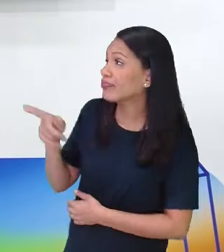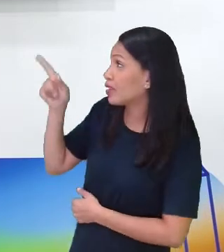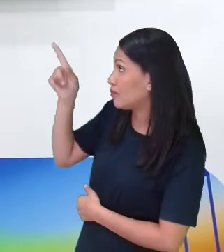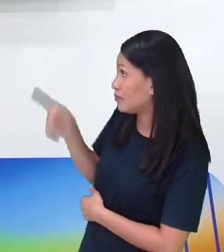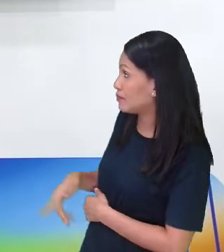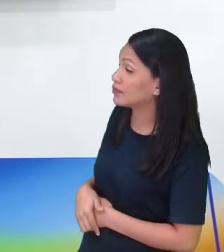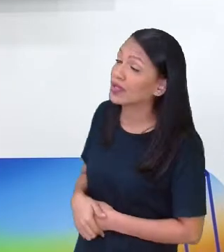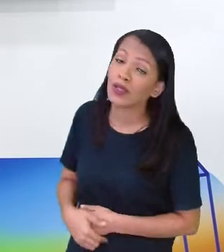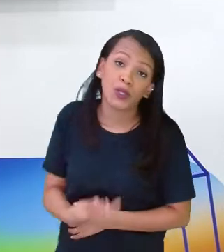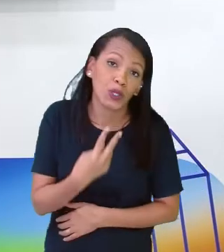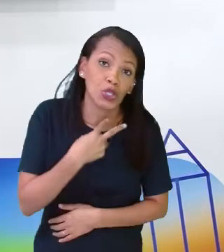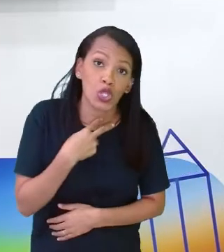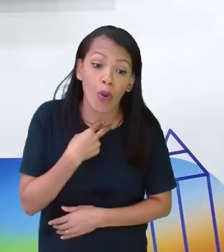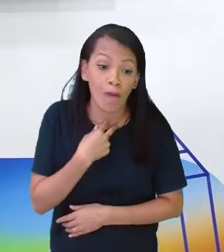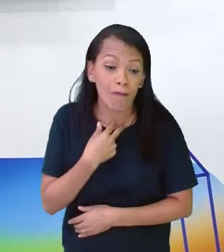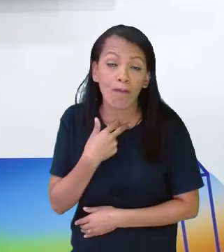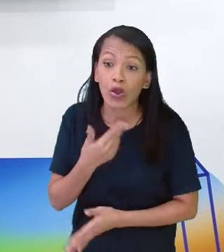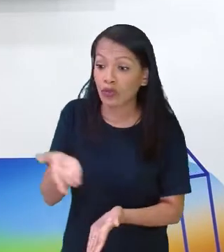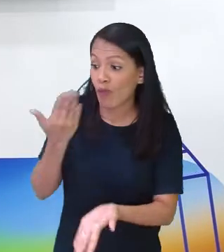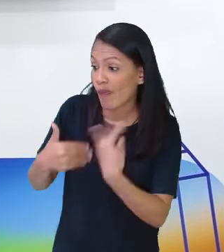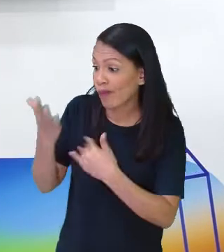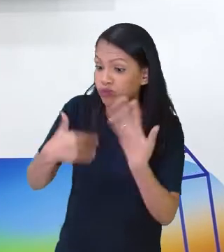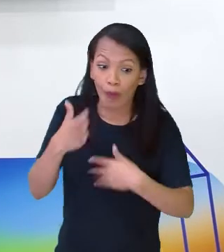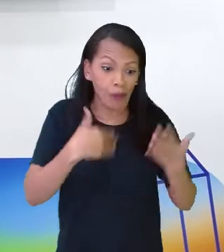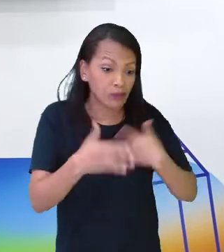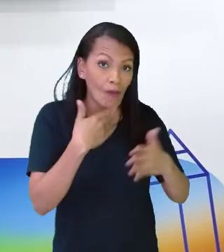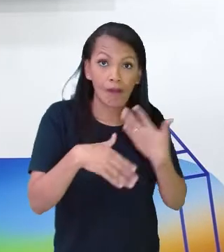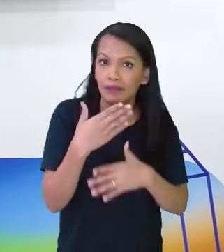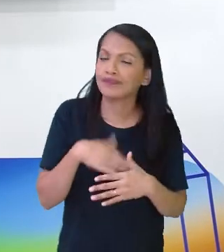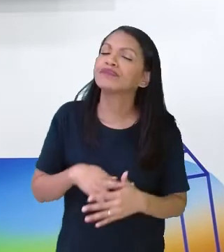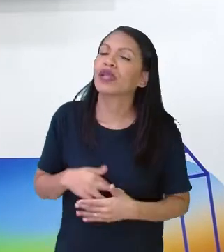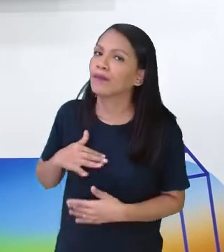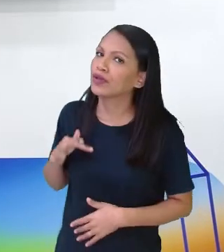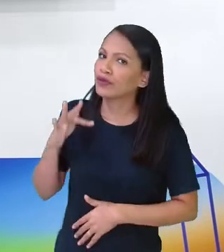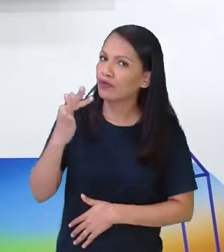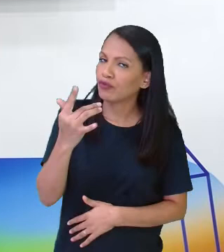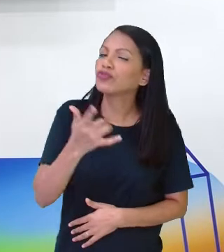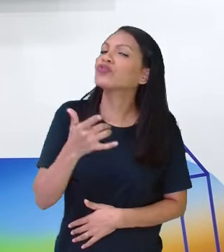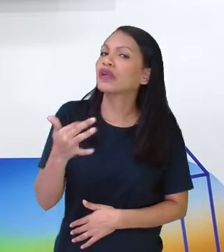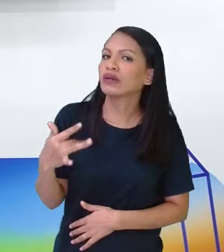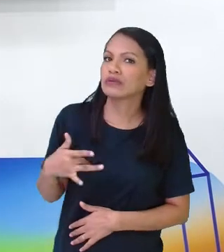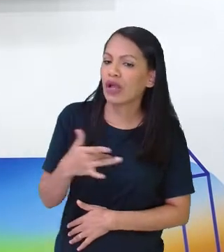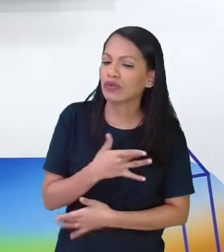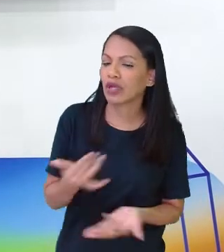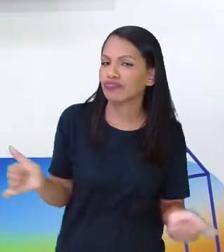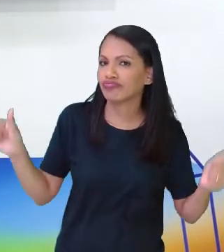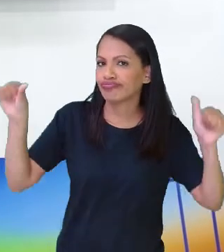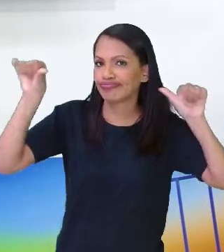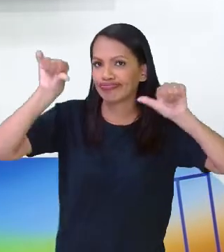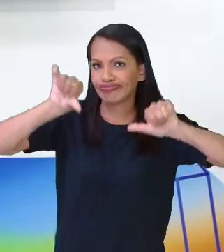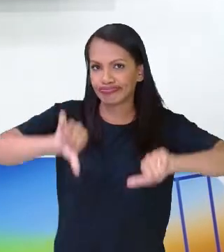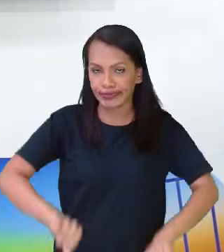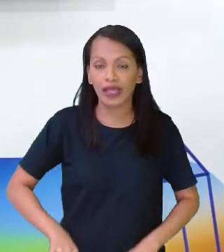grandes quantidades, consumidos em grandes quantidades, vão trazer prejuízos à nossa saúde. Então a